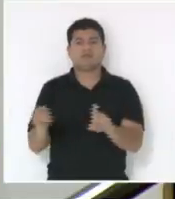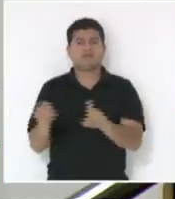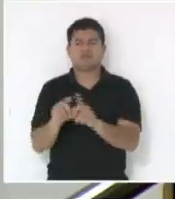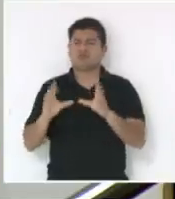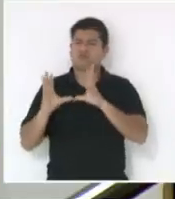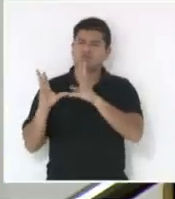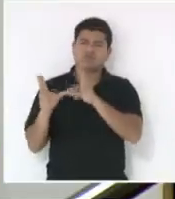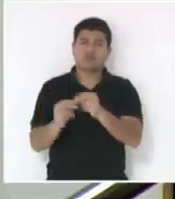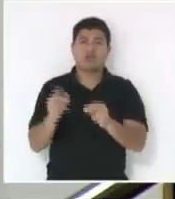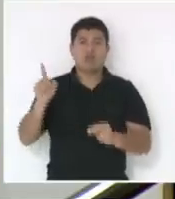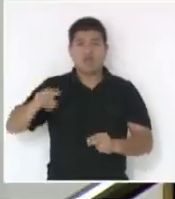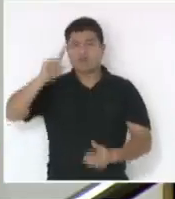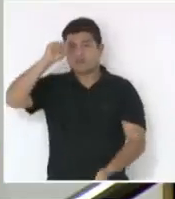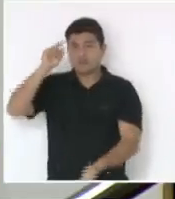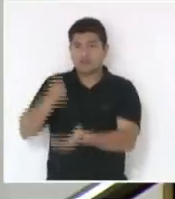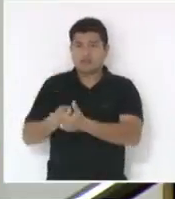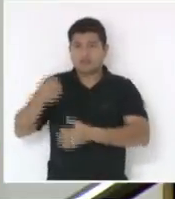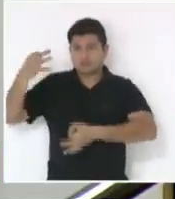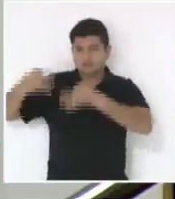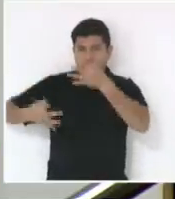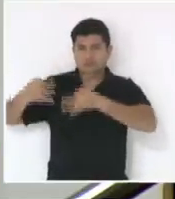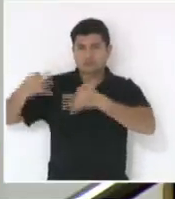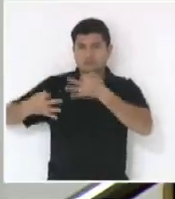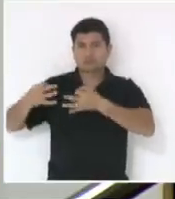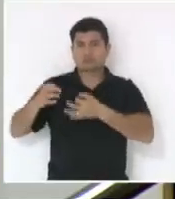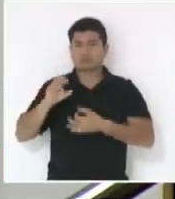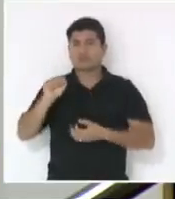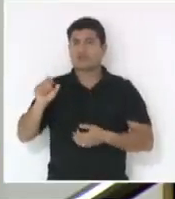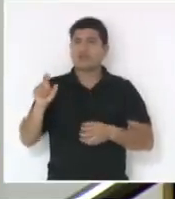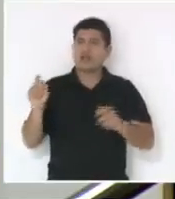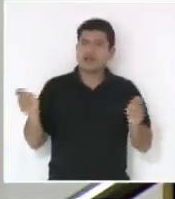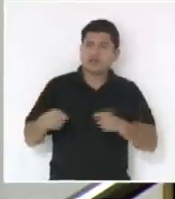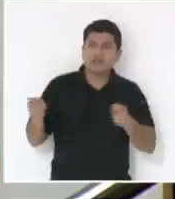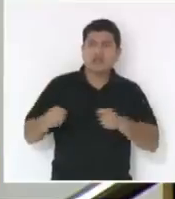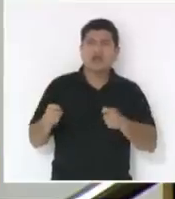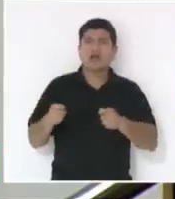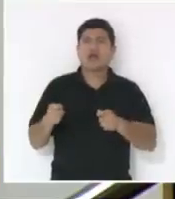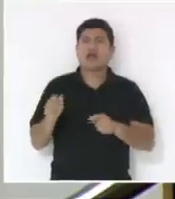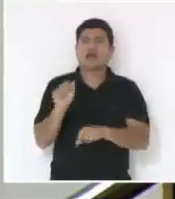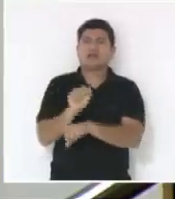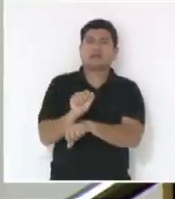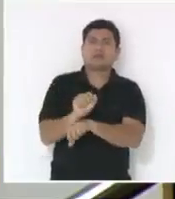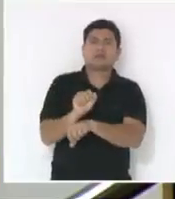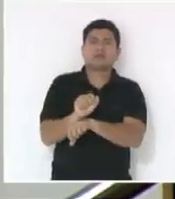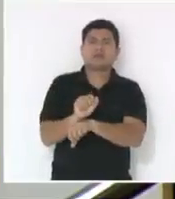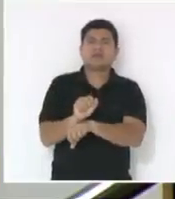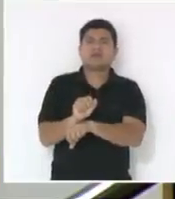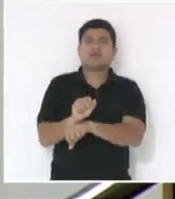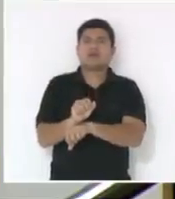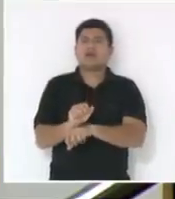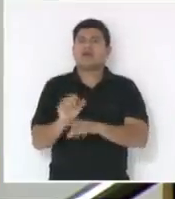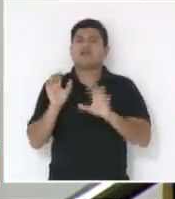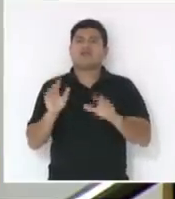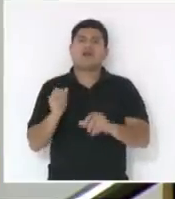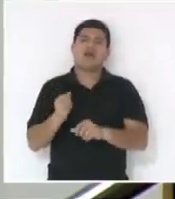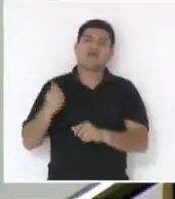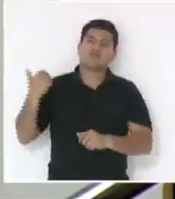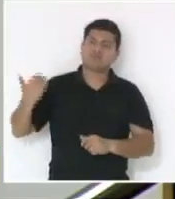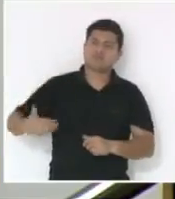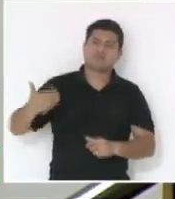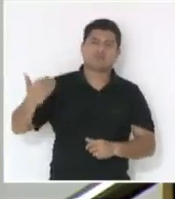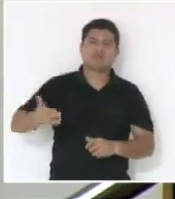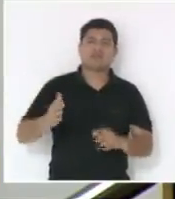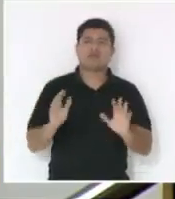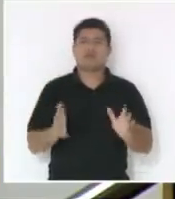decisão judicial. Cheguei a falar se era possível postergar, já postergaram várias vezes, a justiça não está abrindo